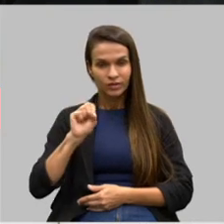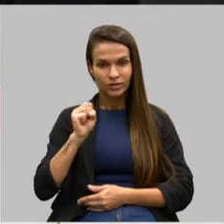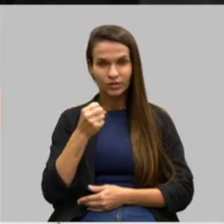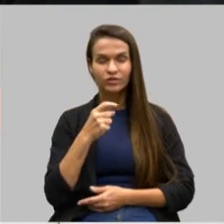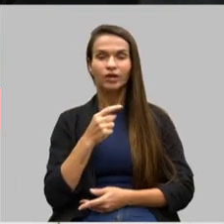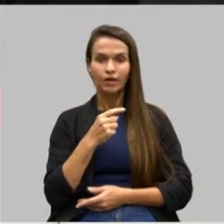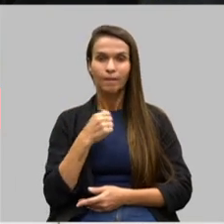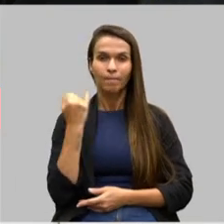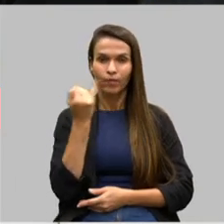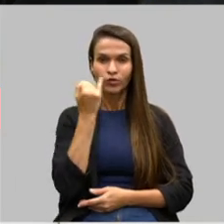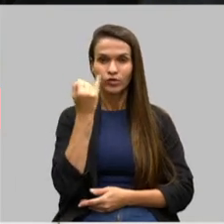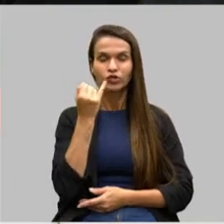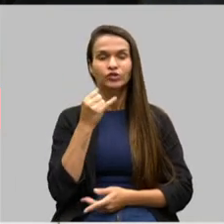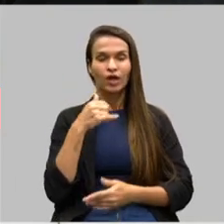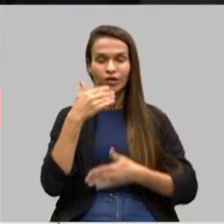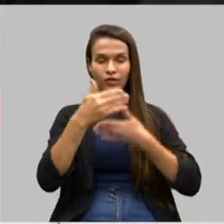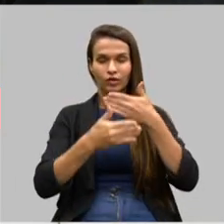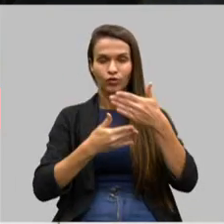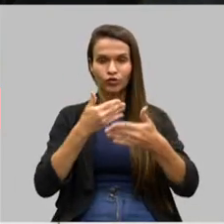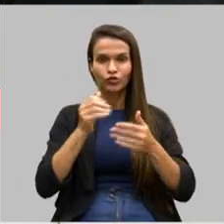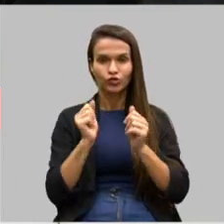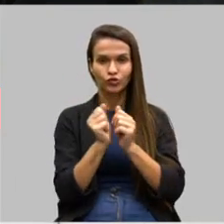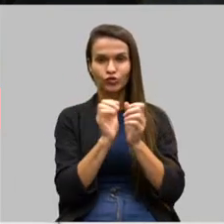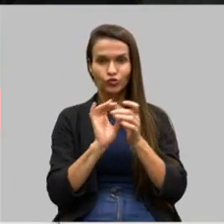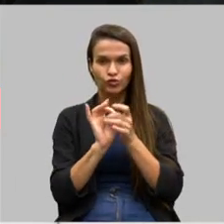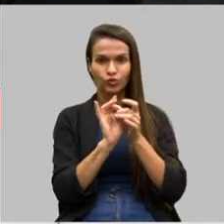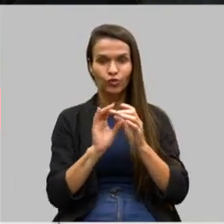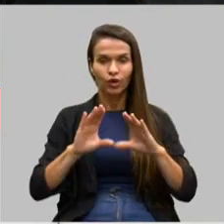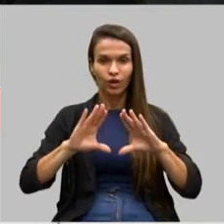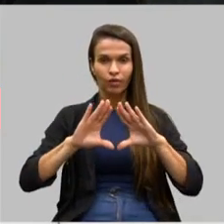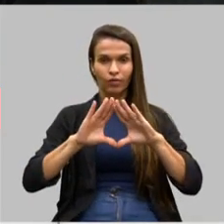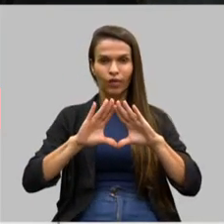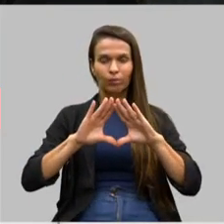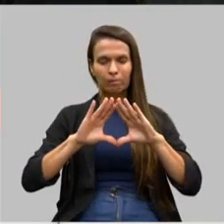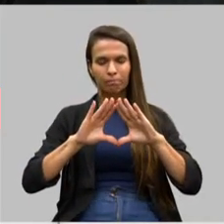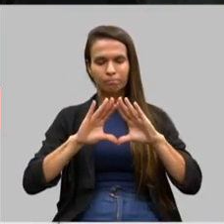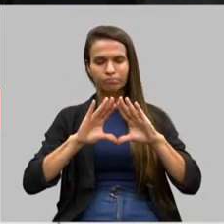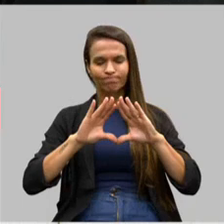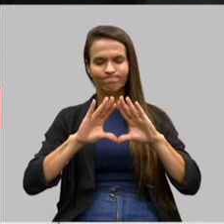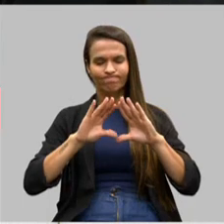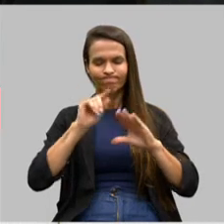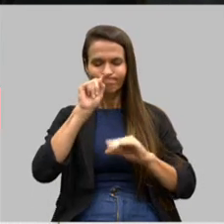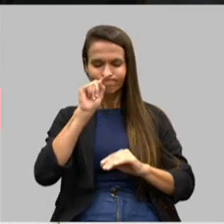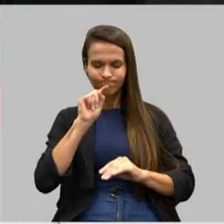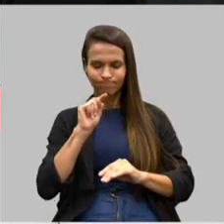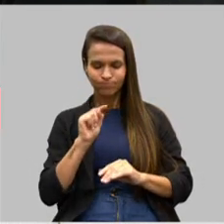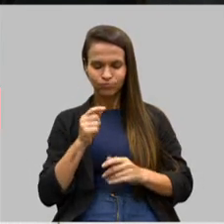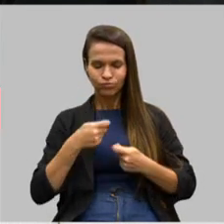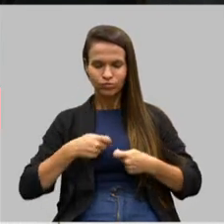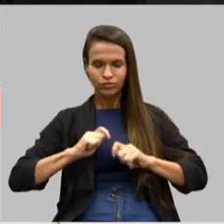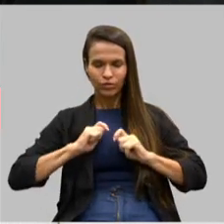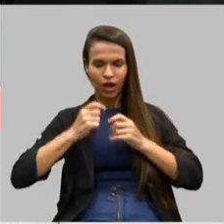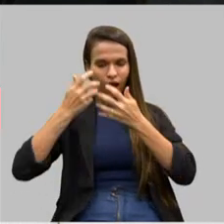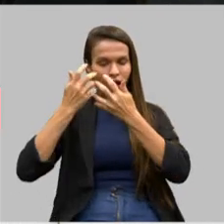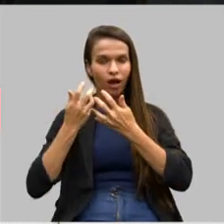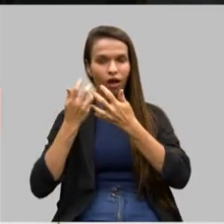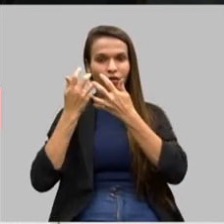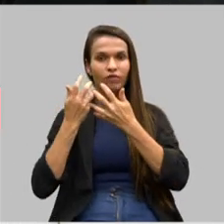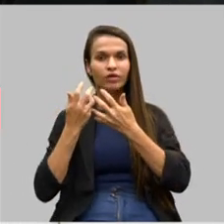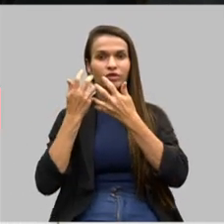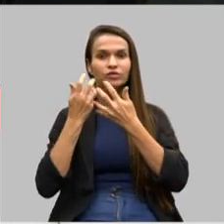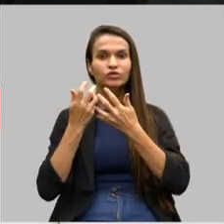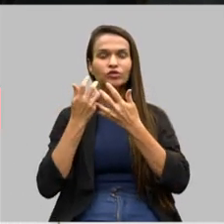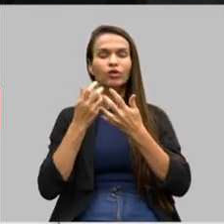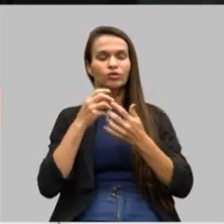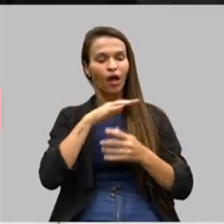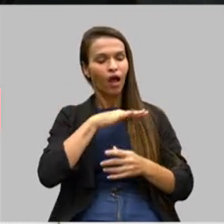com a Assembleia, né, porque são questões que nos faz refletir sobre os nossos